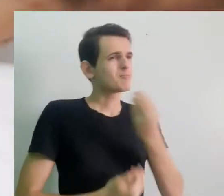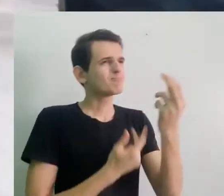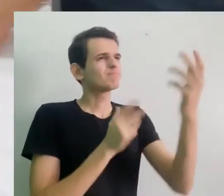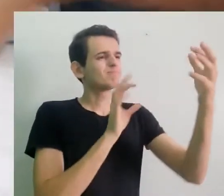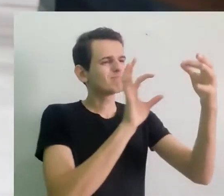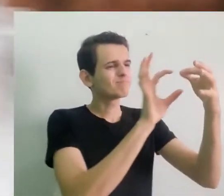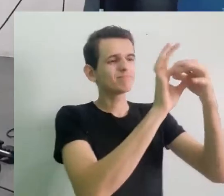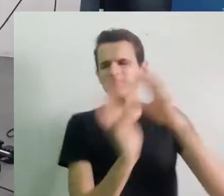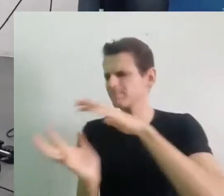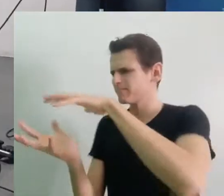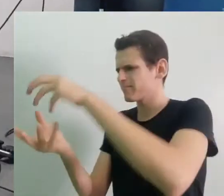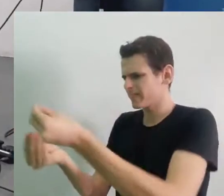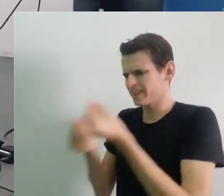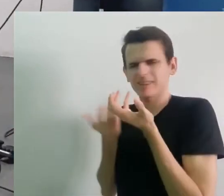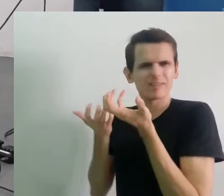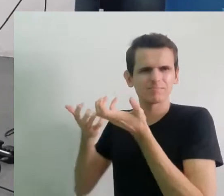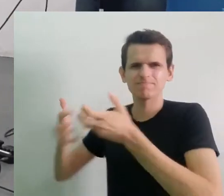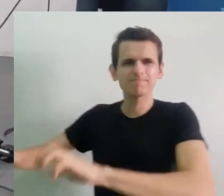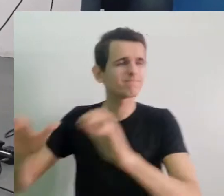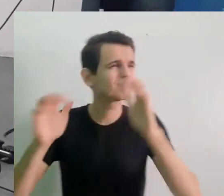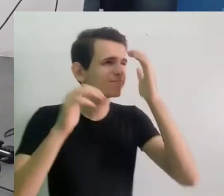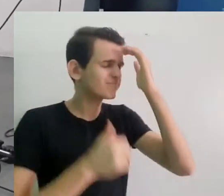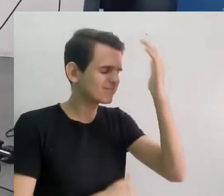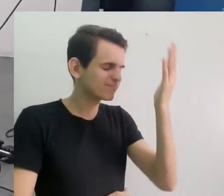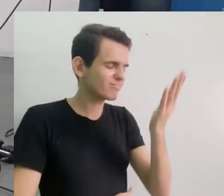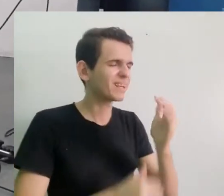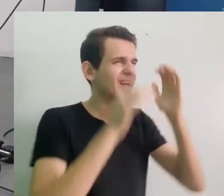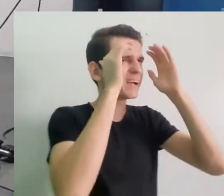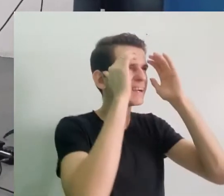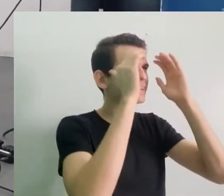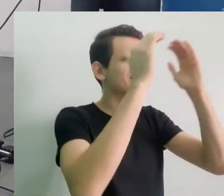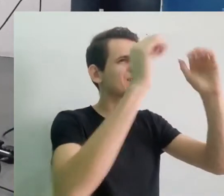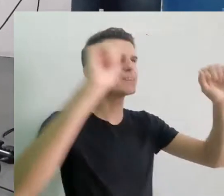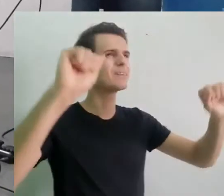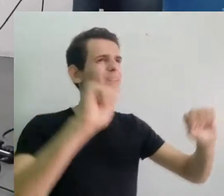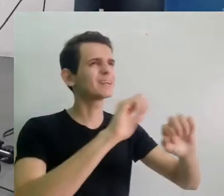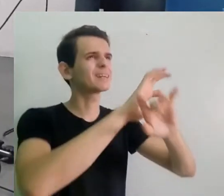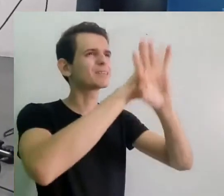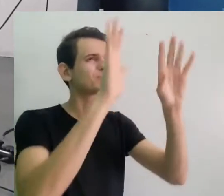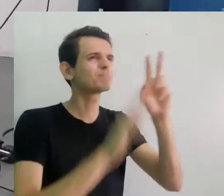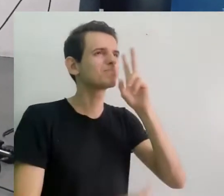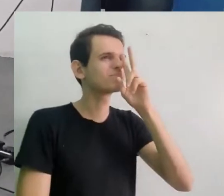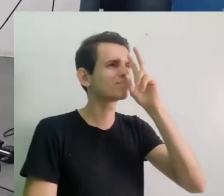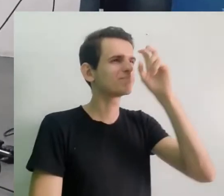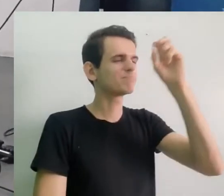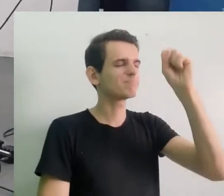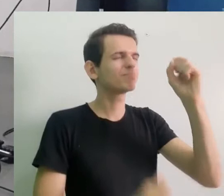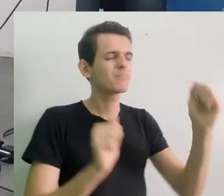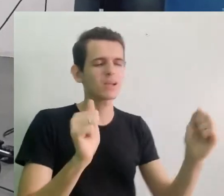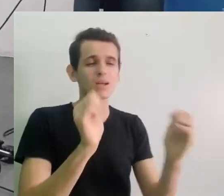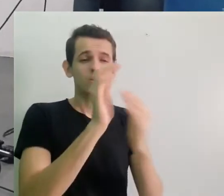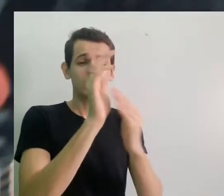do mundo não. A honra, a glória, a